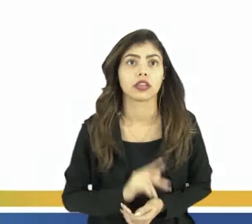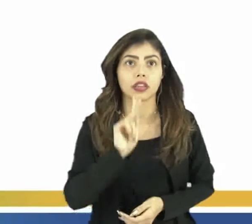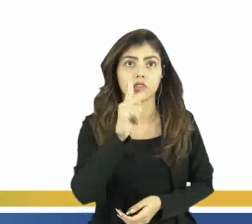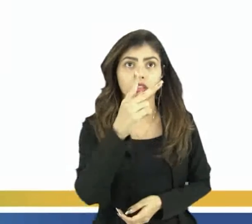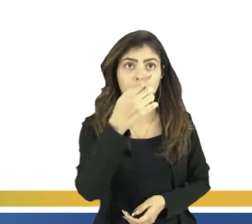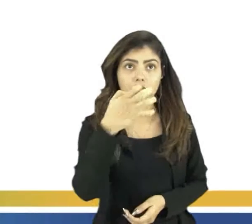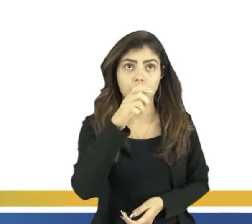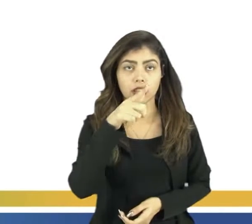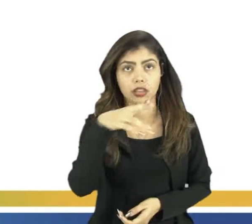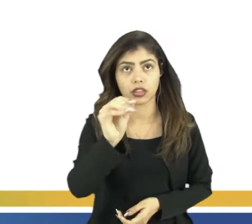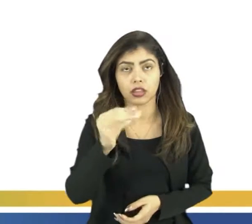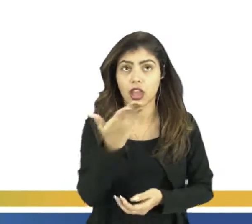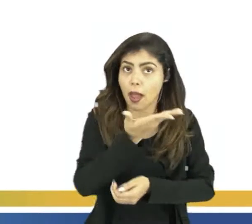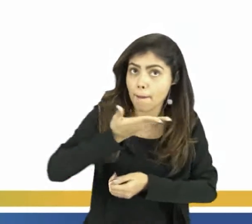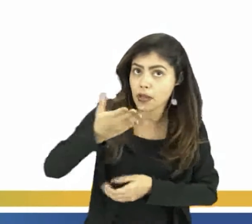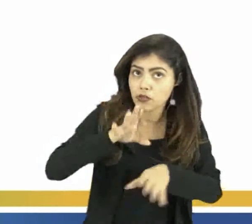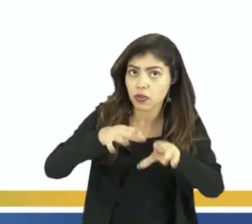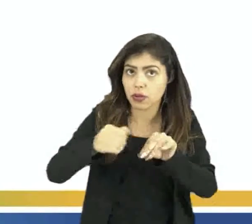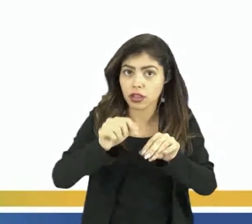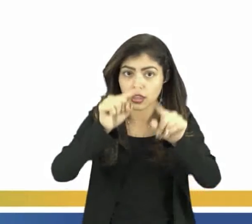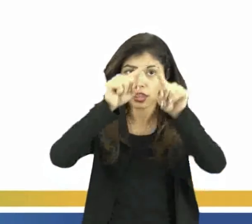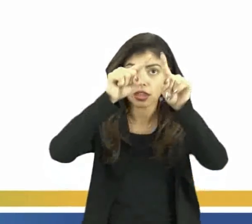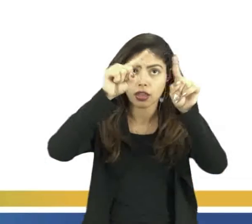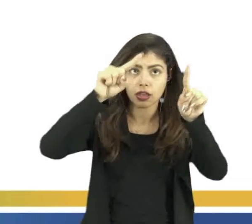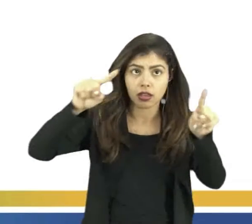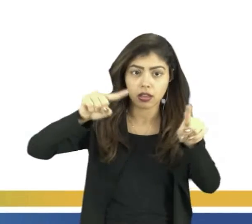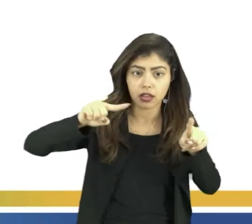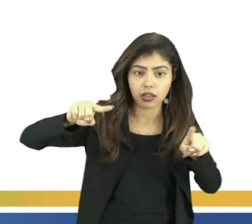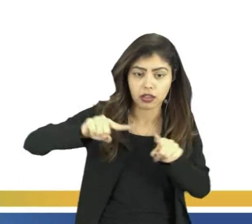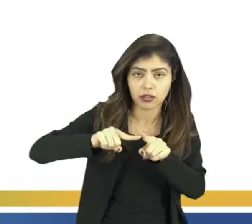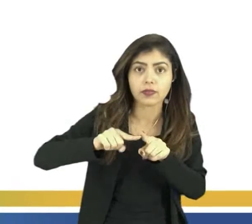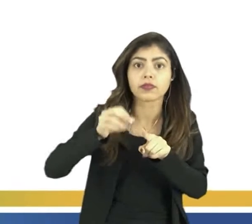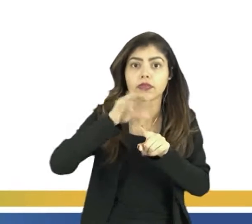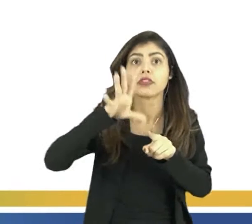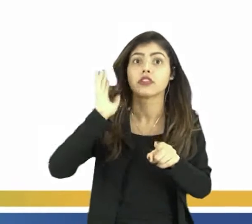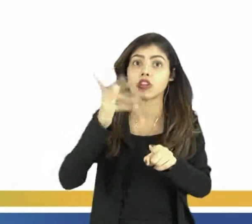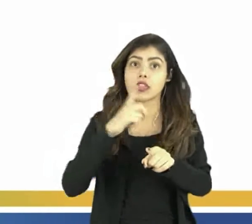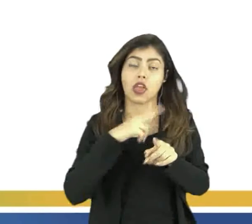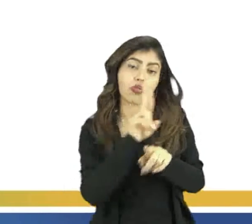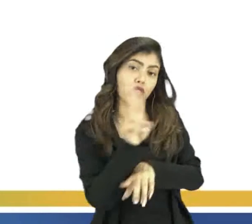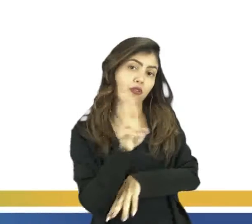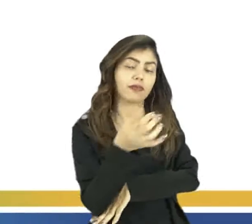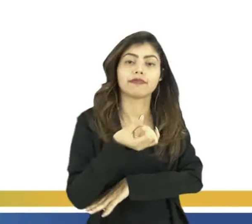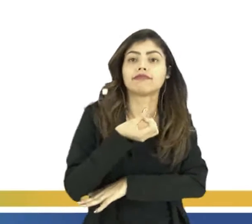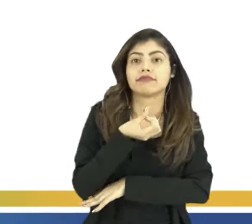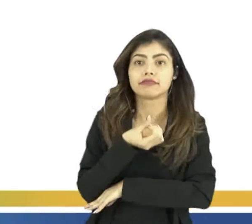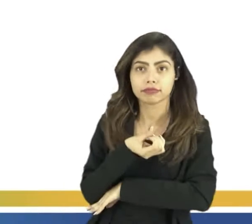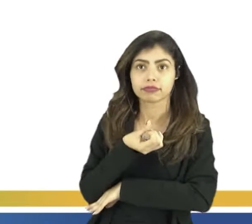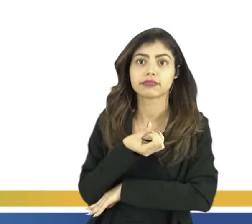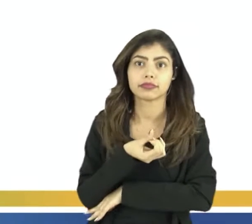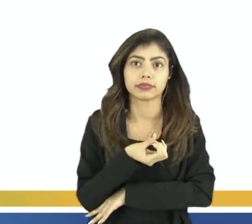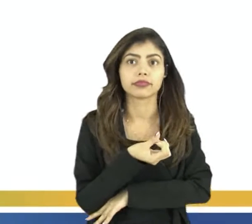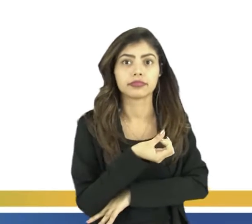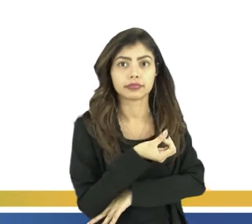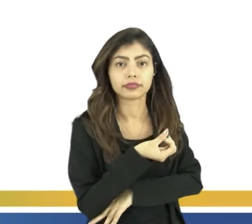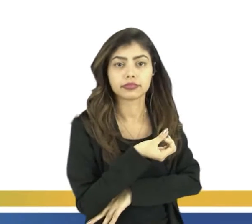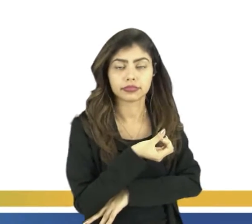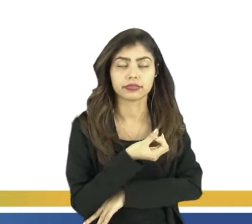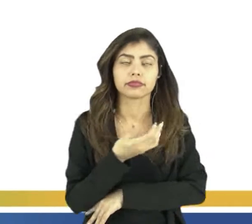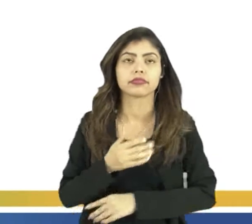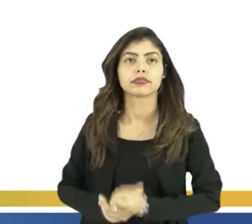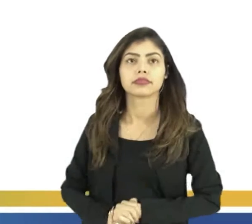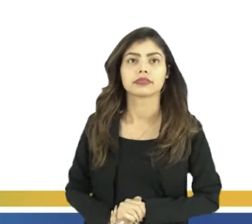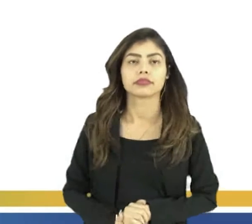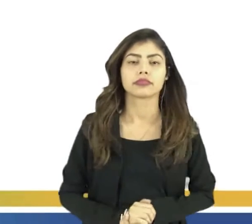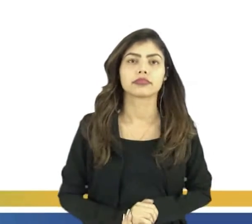Prisma hexagonal é a base formada por um hexágono, que o próprio nome já nos diz que é um hexágono, uma figura de